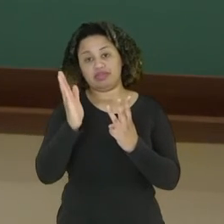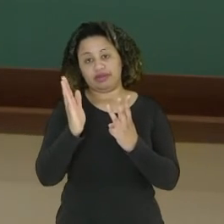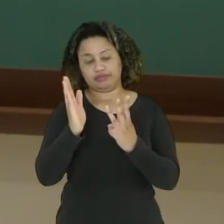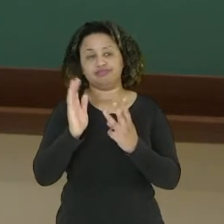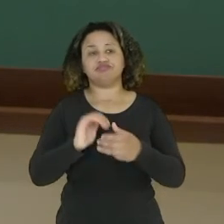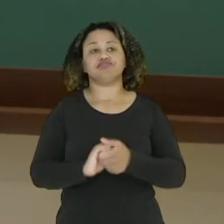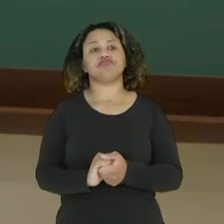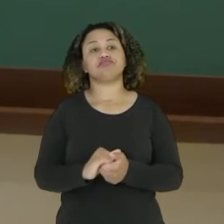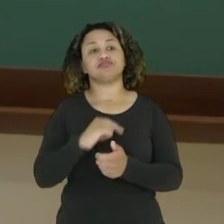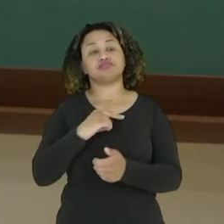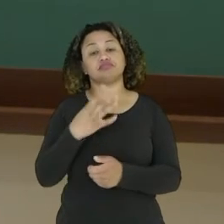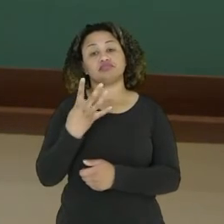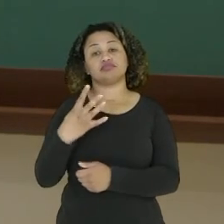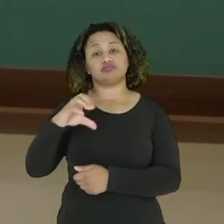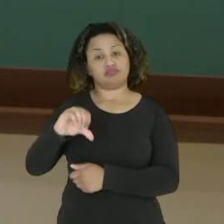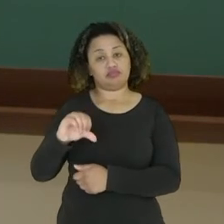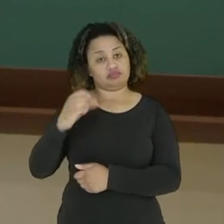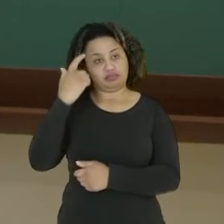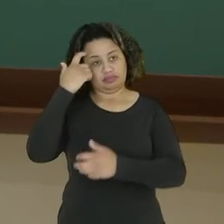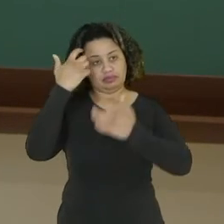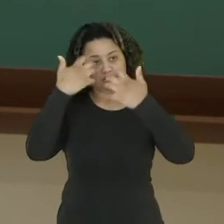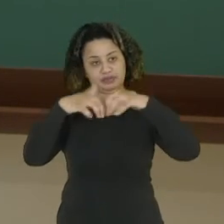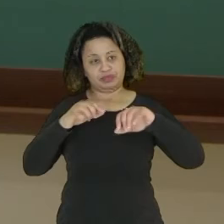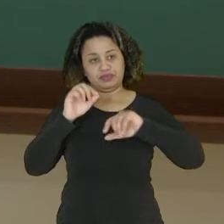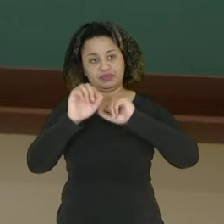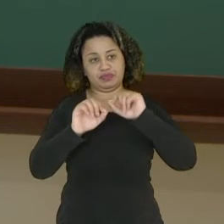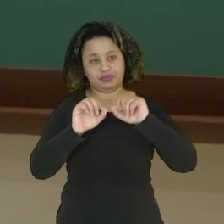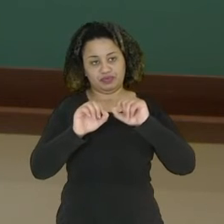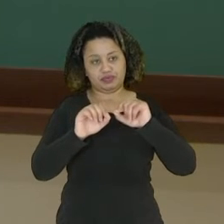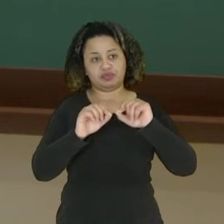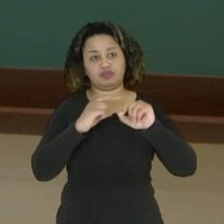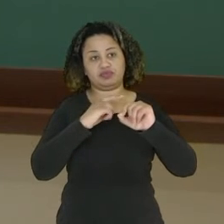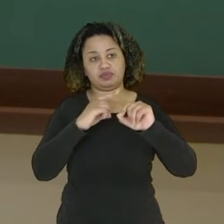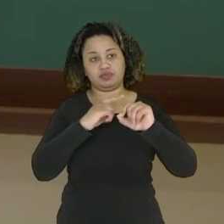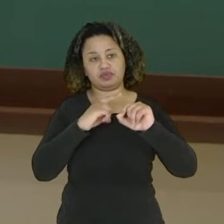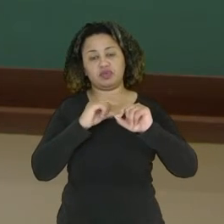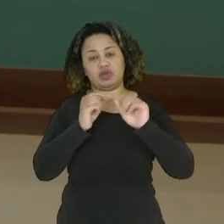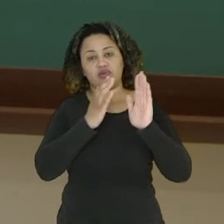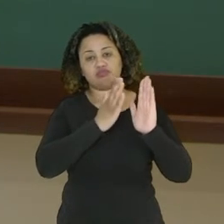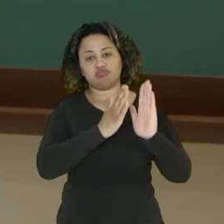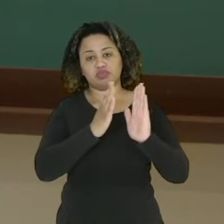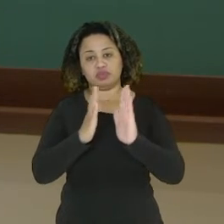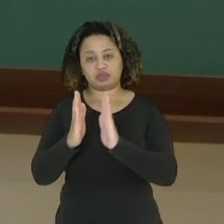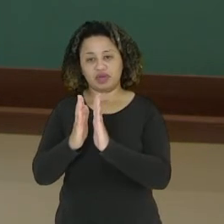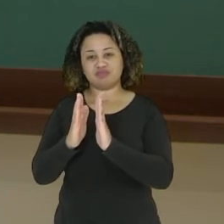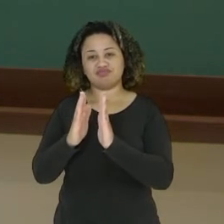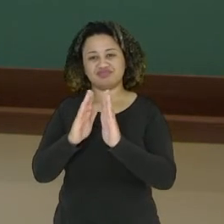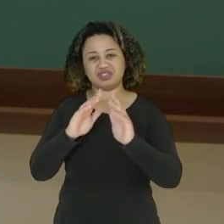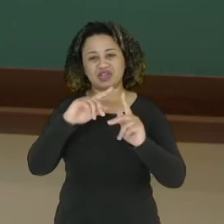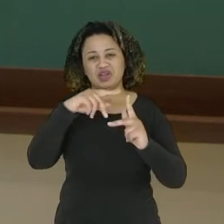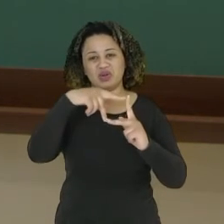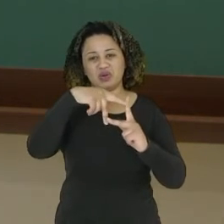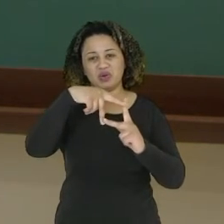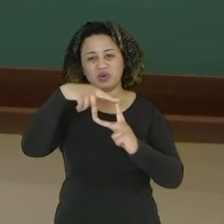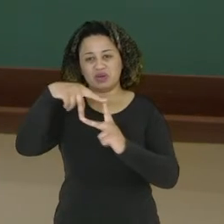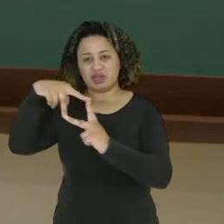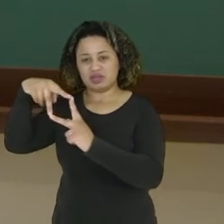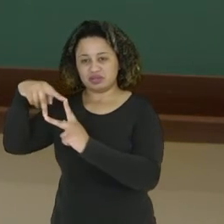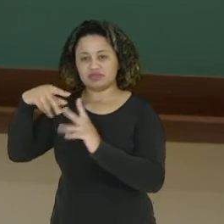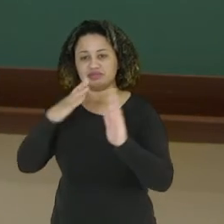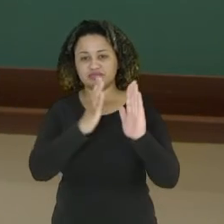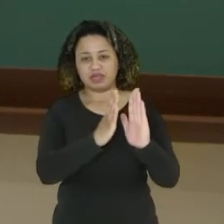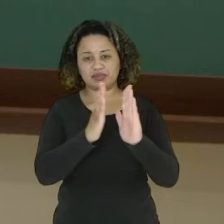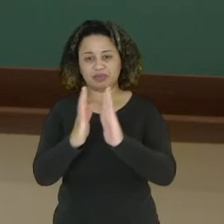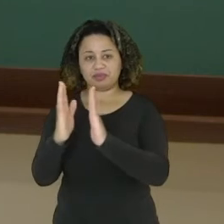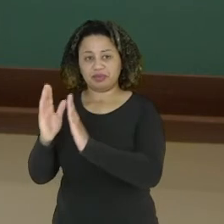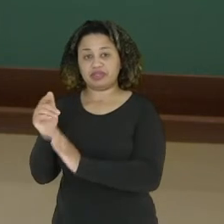eu pegar aqui, pessoal, e pensar o seguinte, ó, eu tenho 1, 2, 3, 4, 5, 6, 7